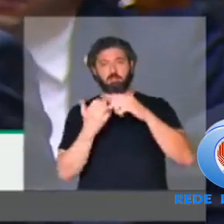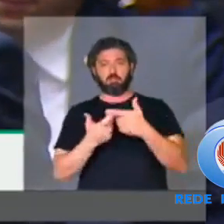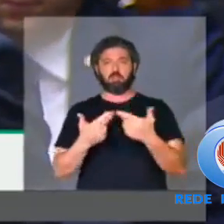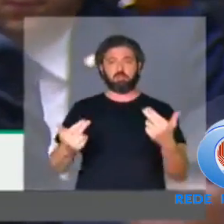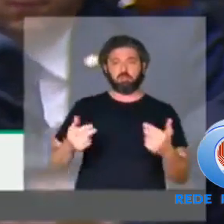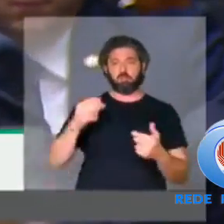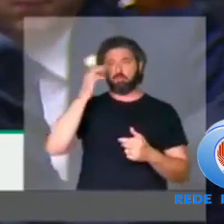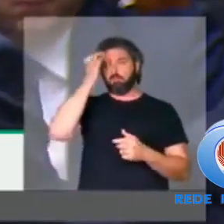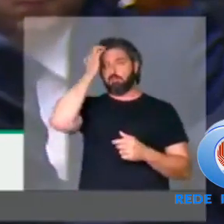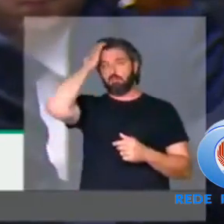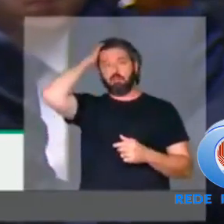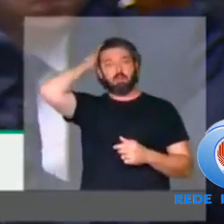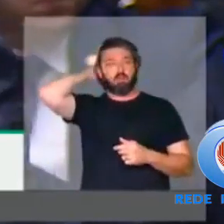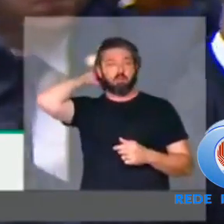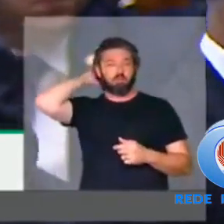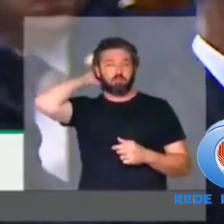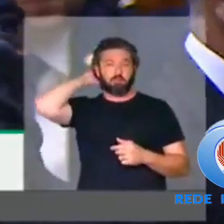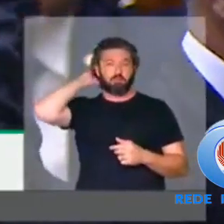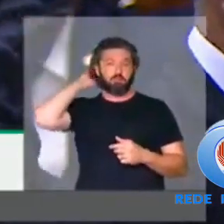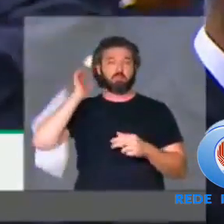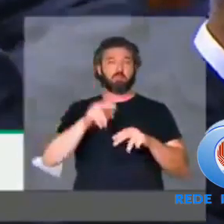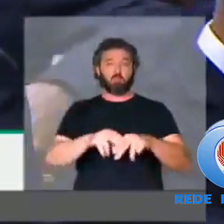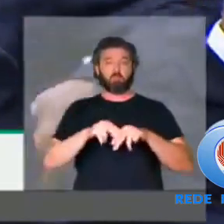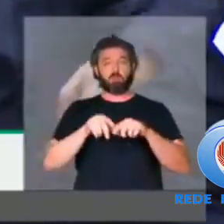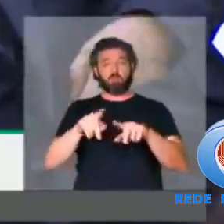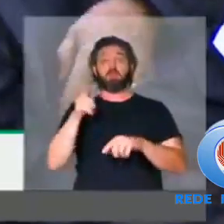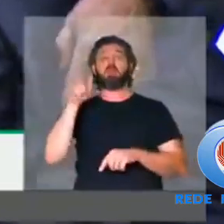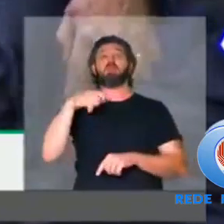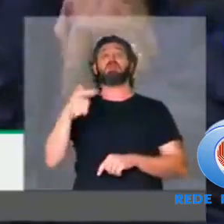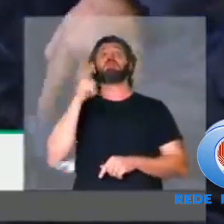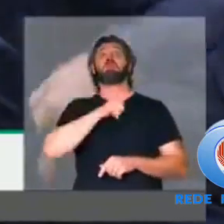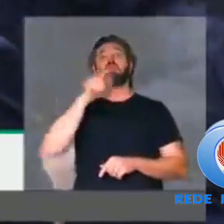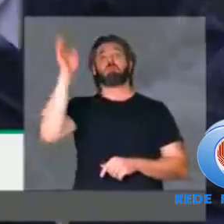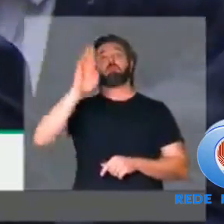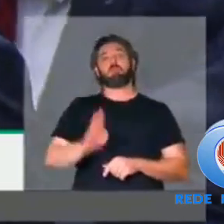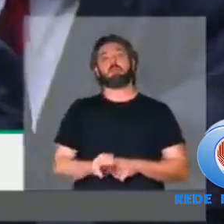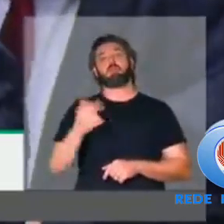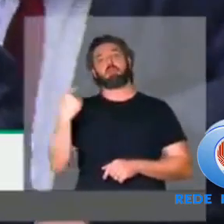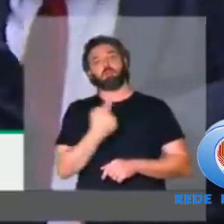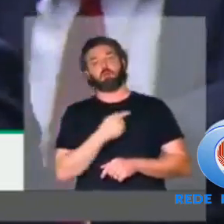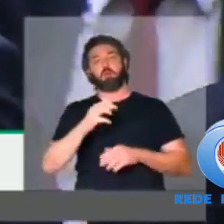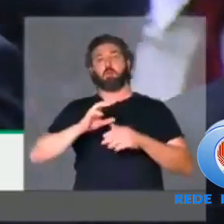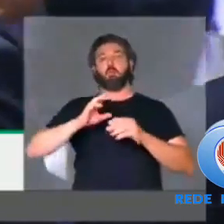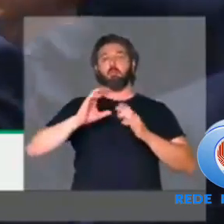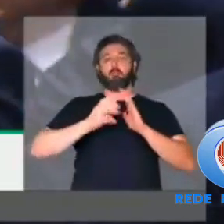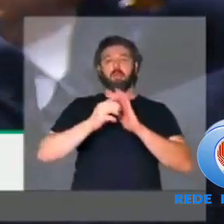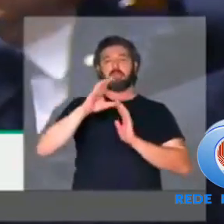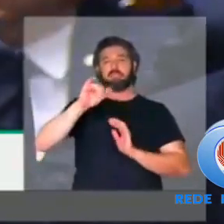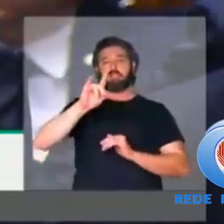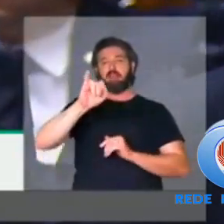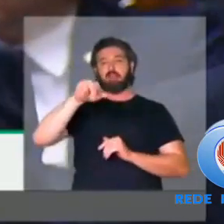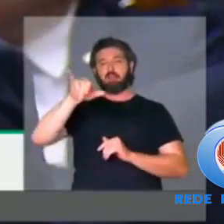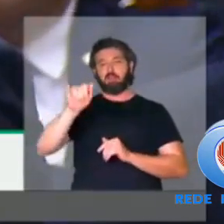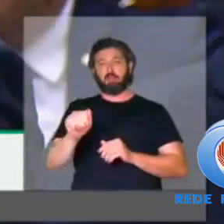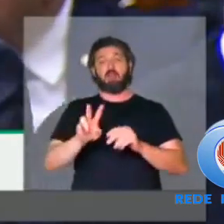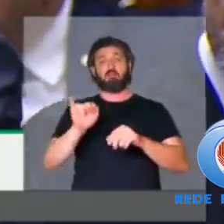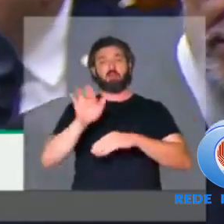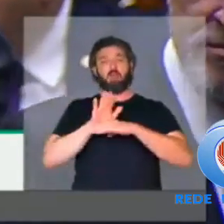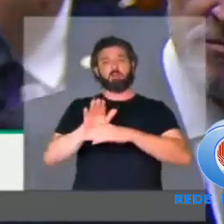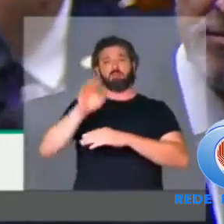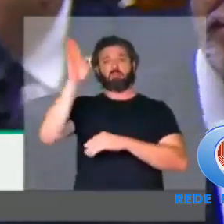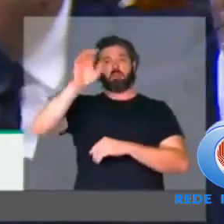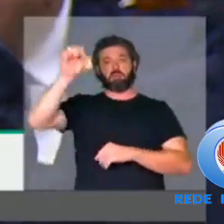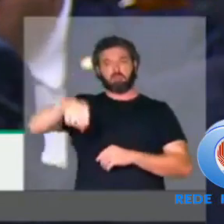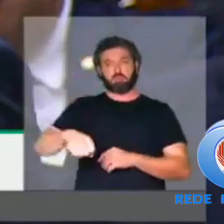empresarial e no empreendedorismo brasileiro. Com isso, só tem a ganhar o Brasil. Cidadania não vai se furtar de ajudar o país nesse